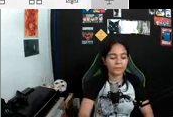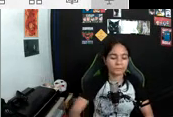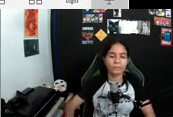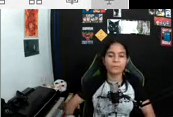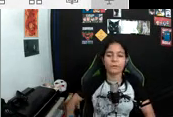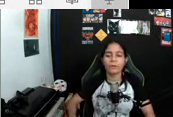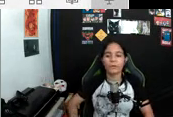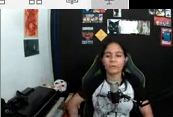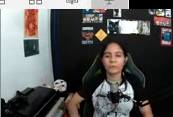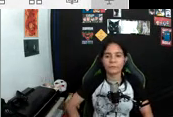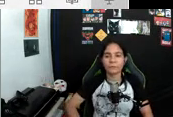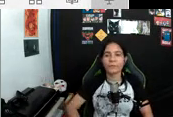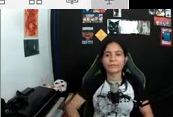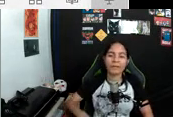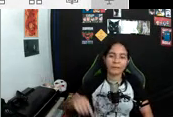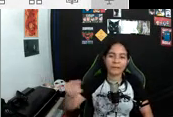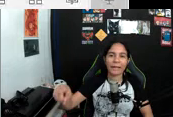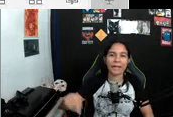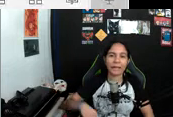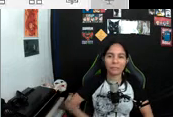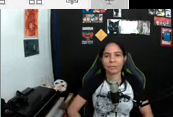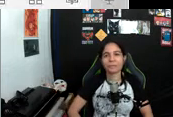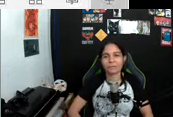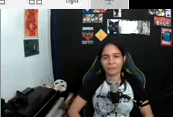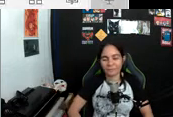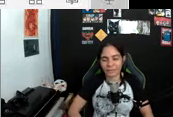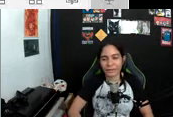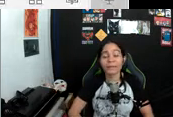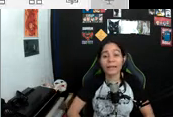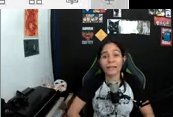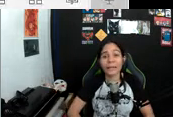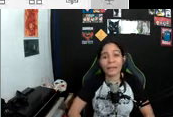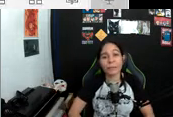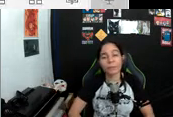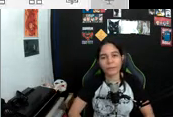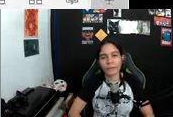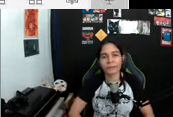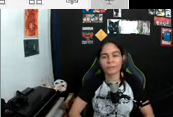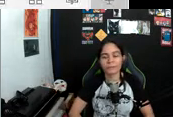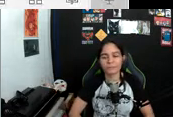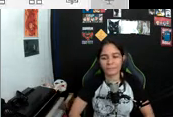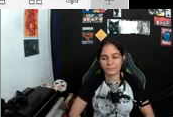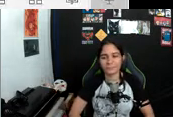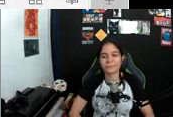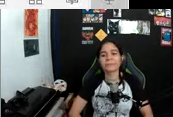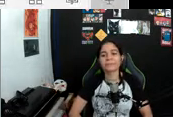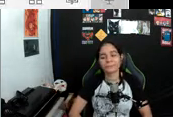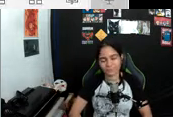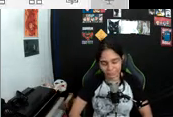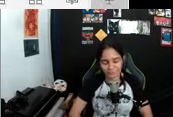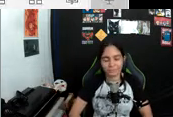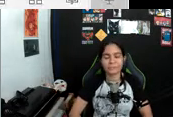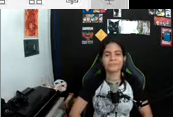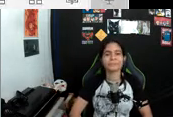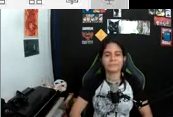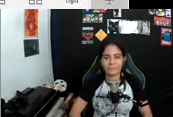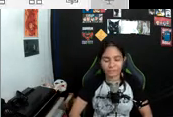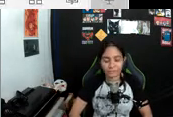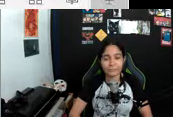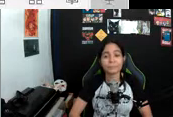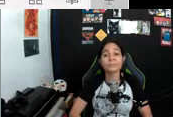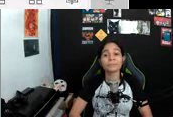Aí você, mas eu disse, mas nós somos uma equipe. Aí é aquele negócio, enquanto estiver dando certo, parabéns